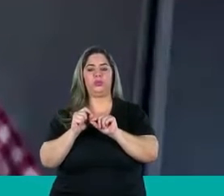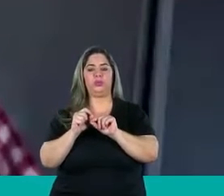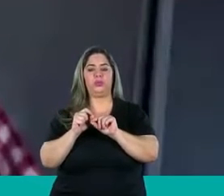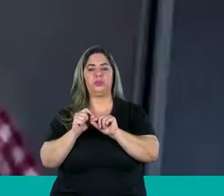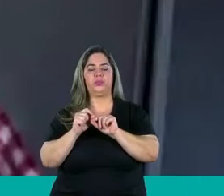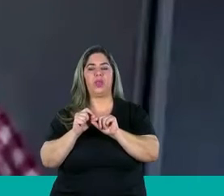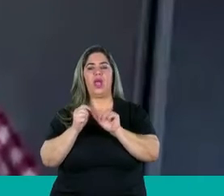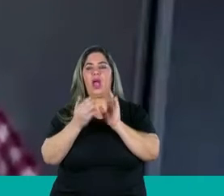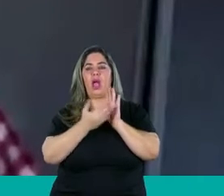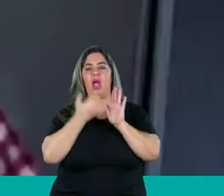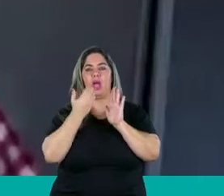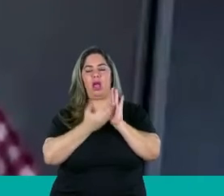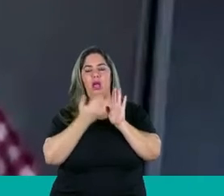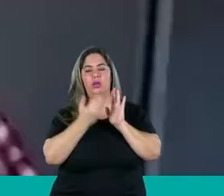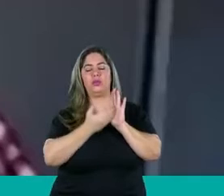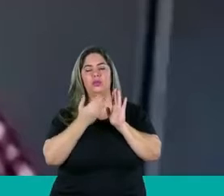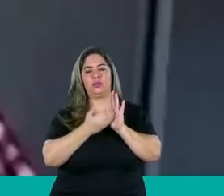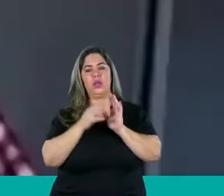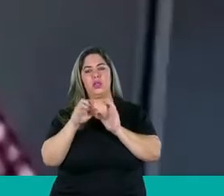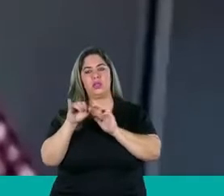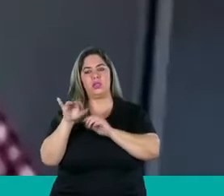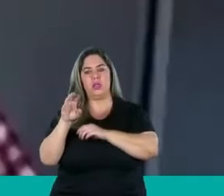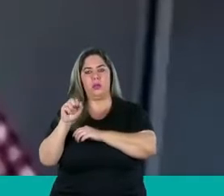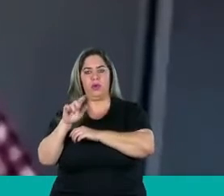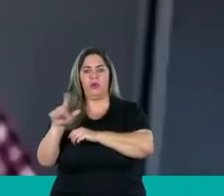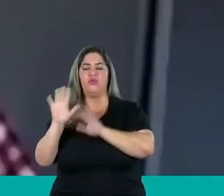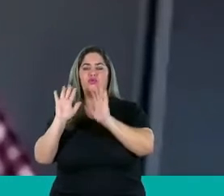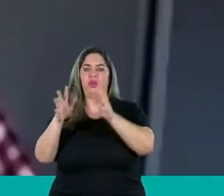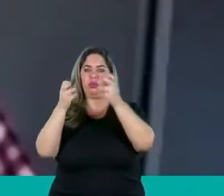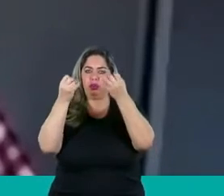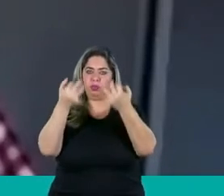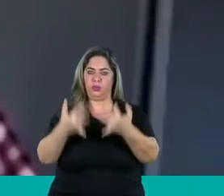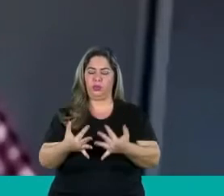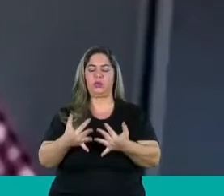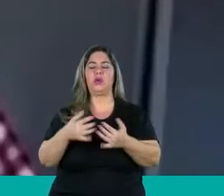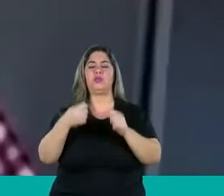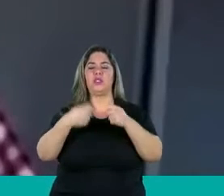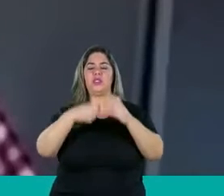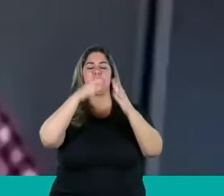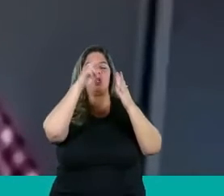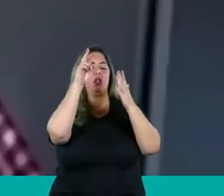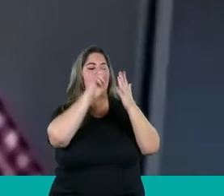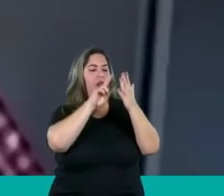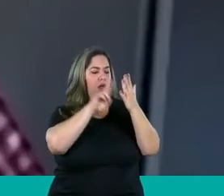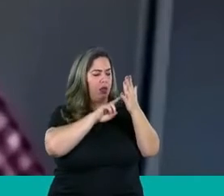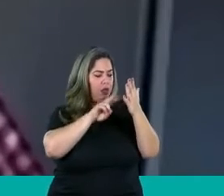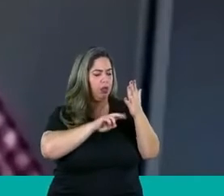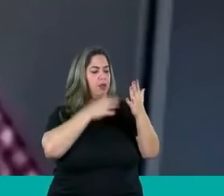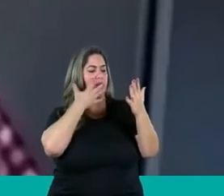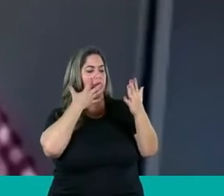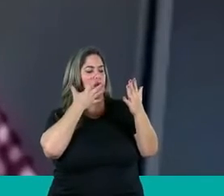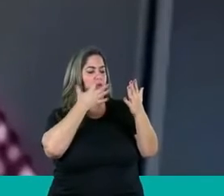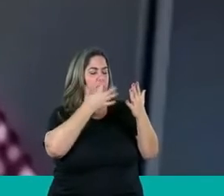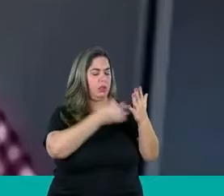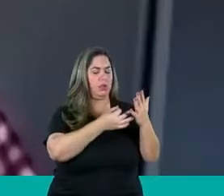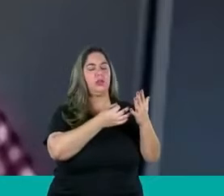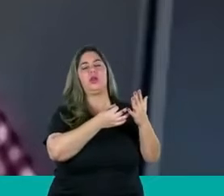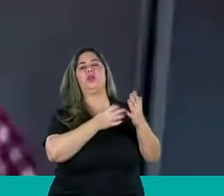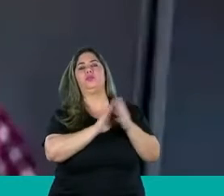a obra gigantesca, Isabel já disse isso, é preciso lê-la, relê-la com afinco, deslê-la, se for o